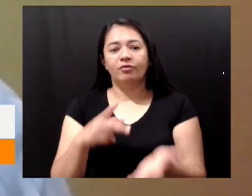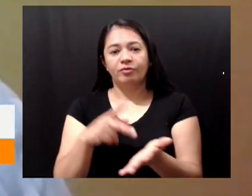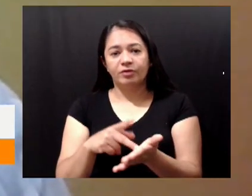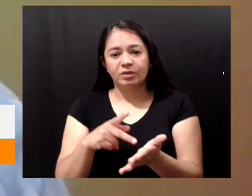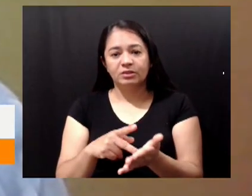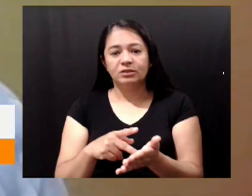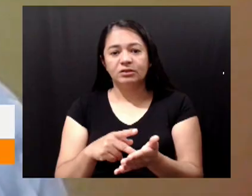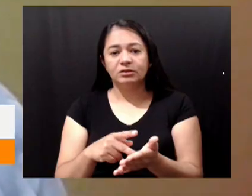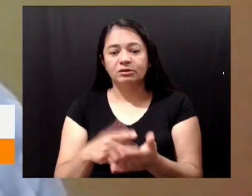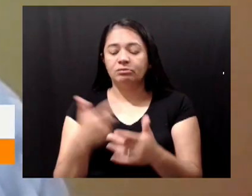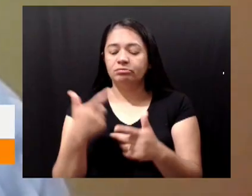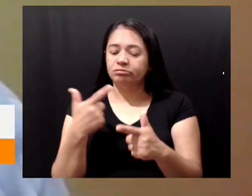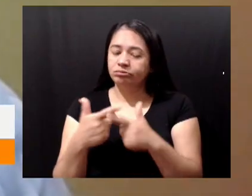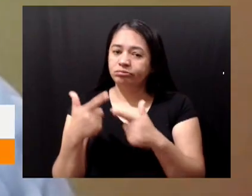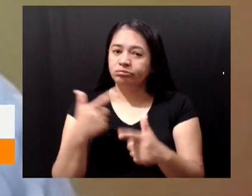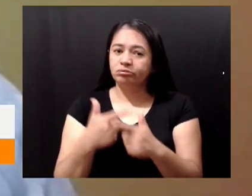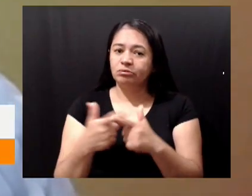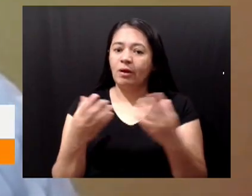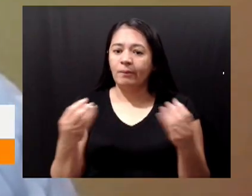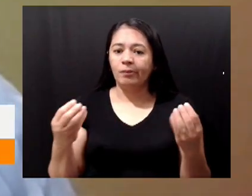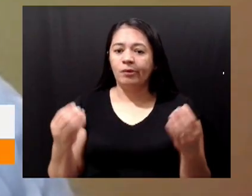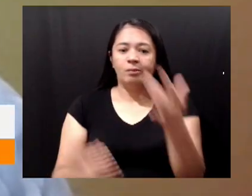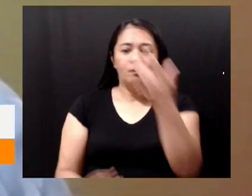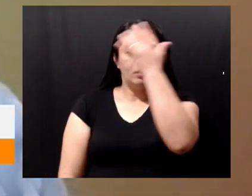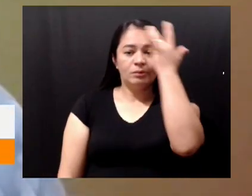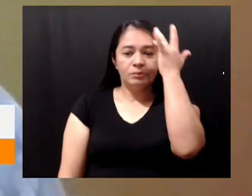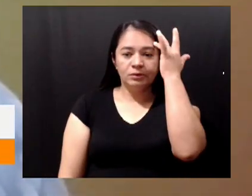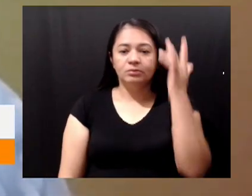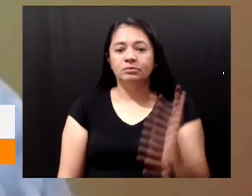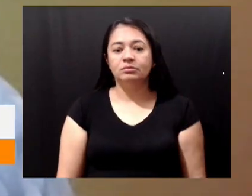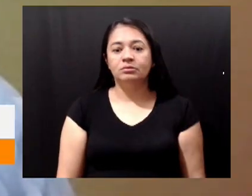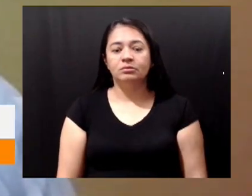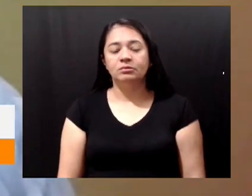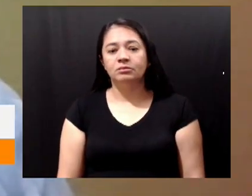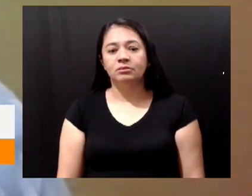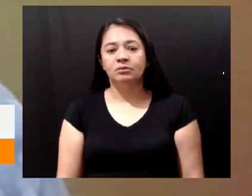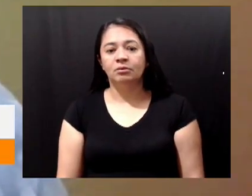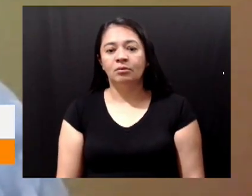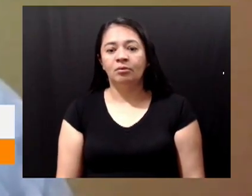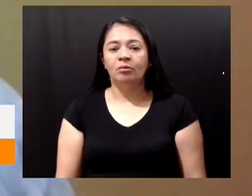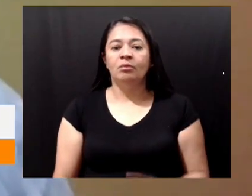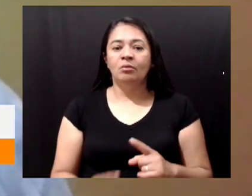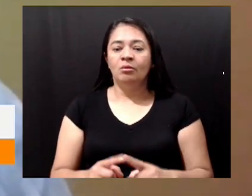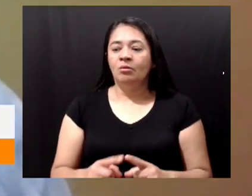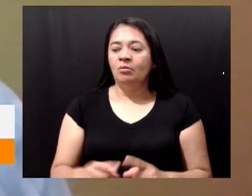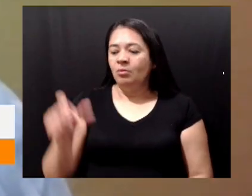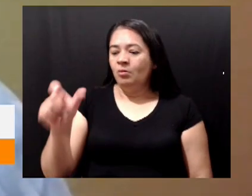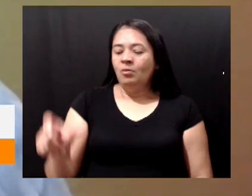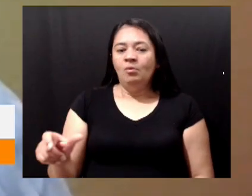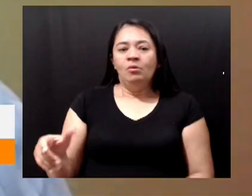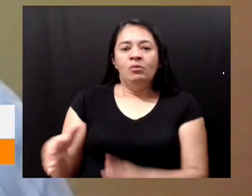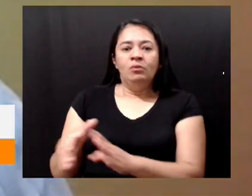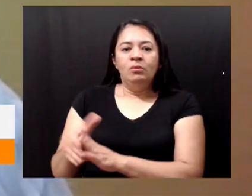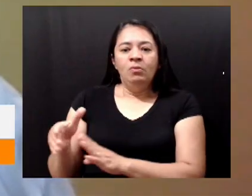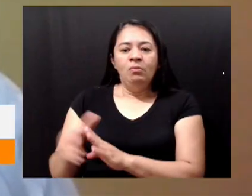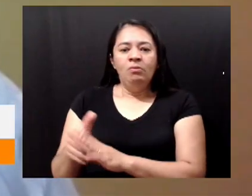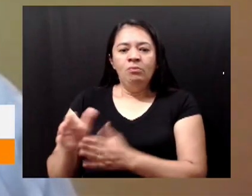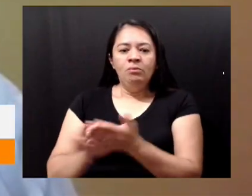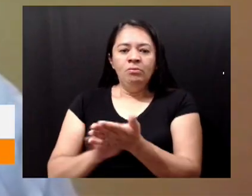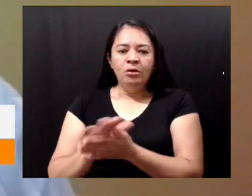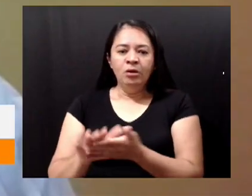problemas para essas pessoas, né? Quando ela não é bem orientada, que há algo que chama